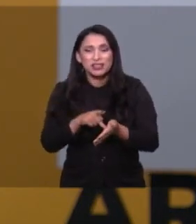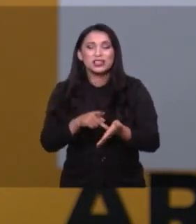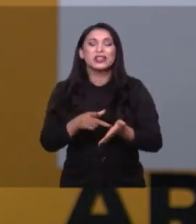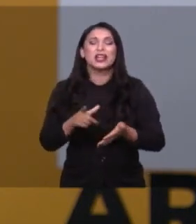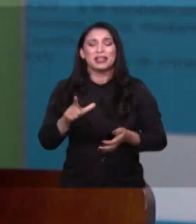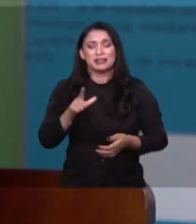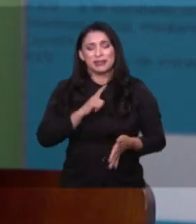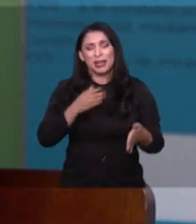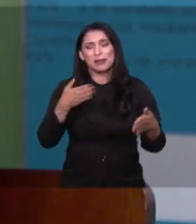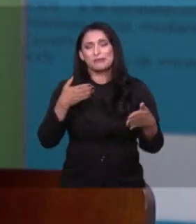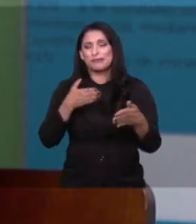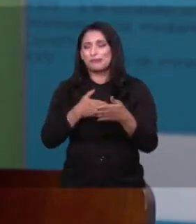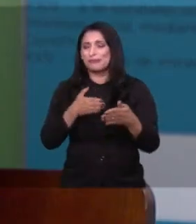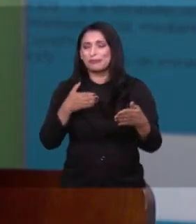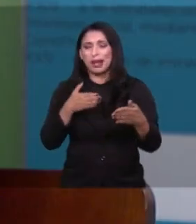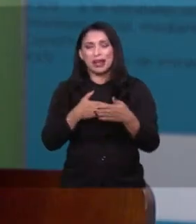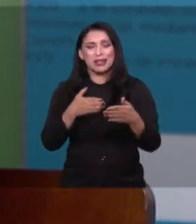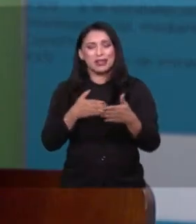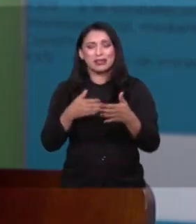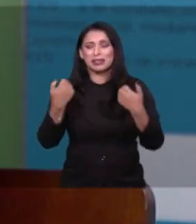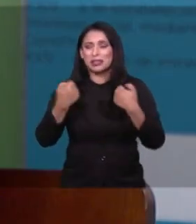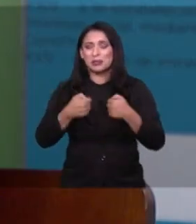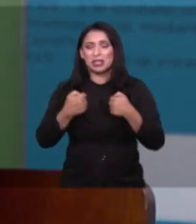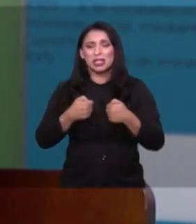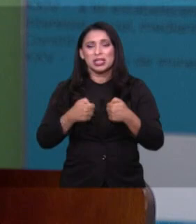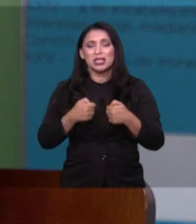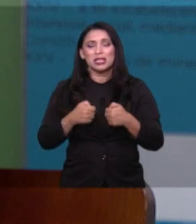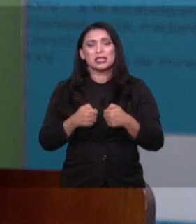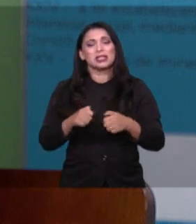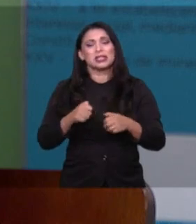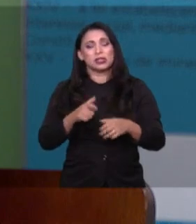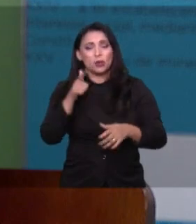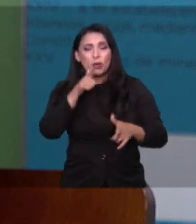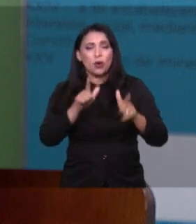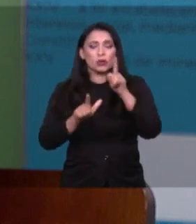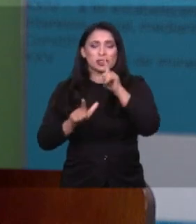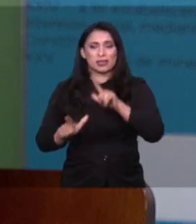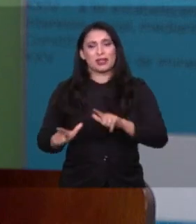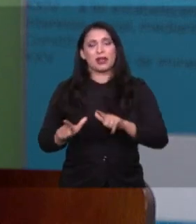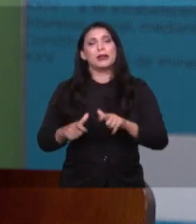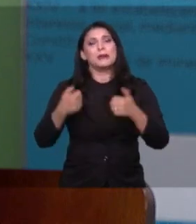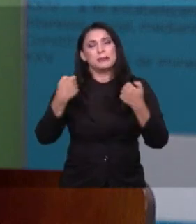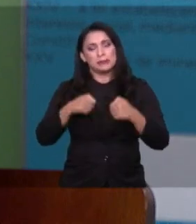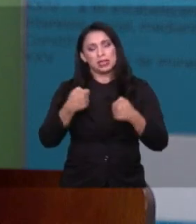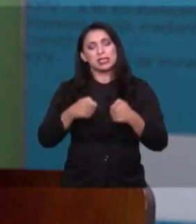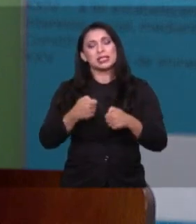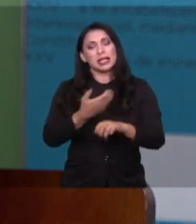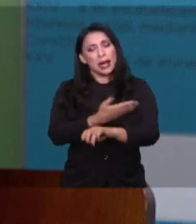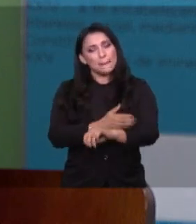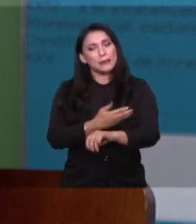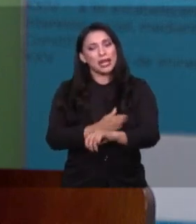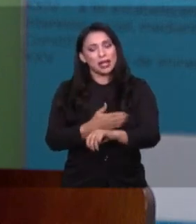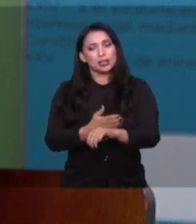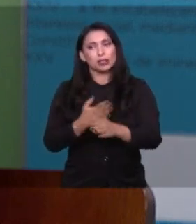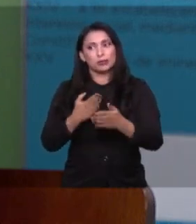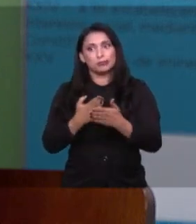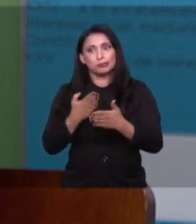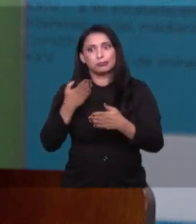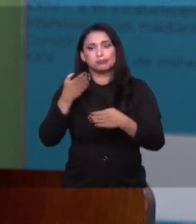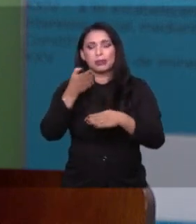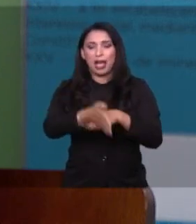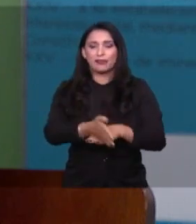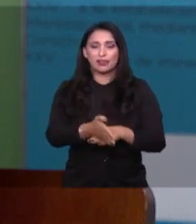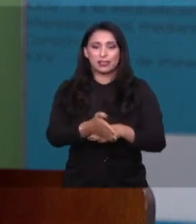para quebrar, para conquistar. Há muita coisa para conquistar na prática, porque muitas